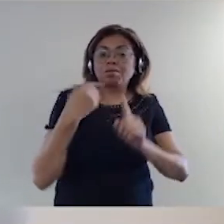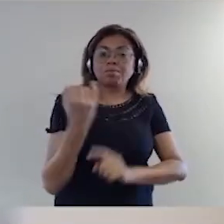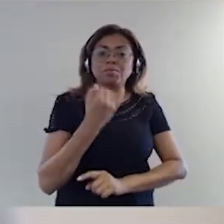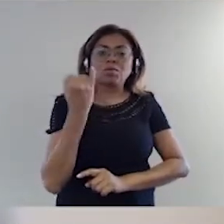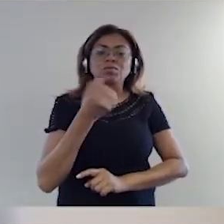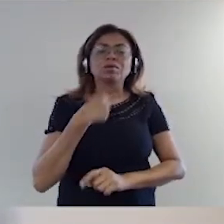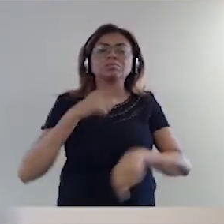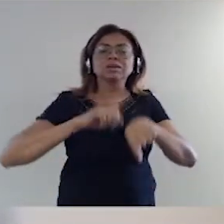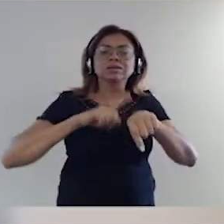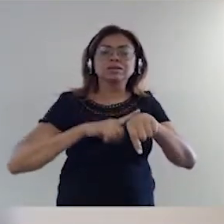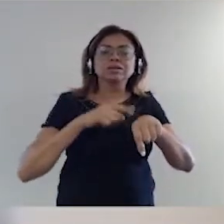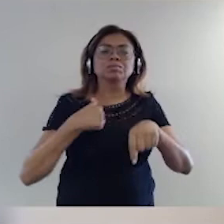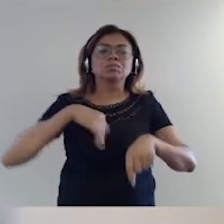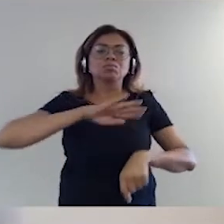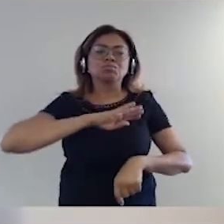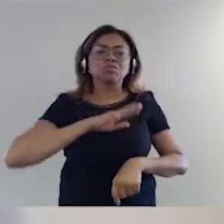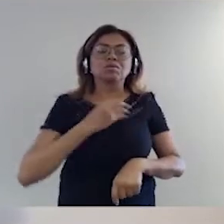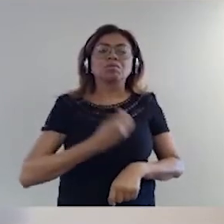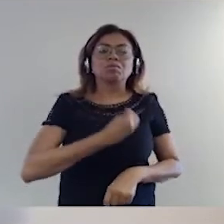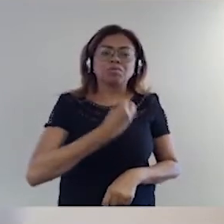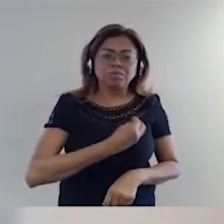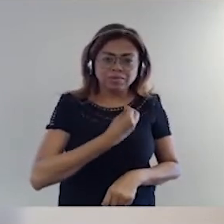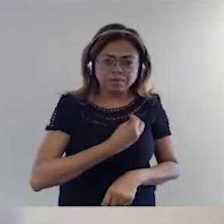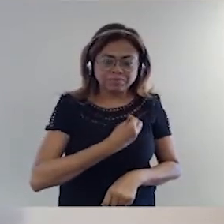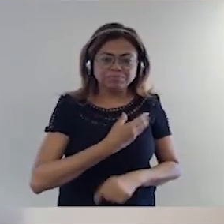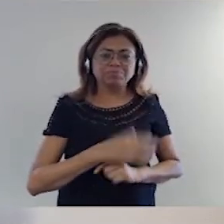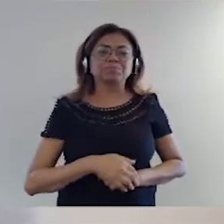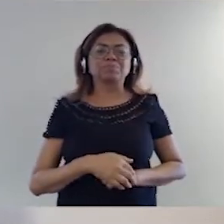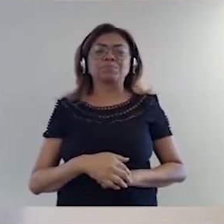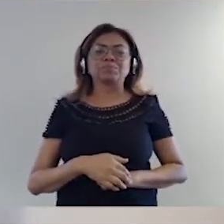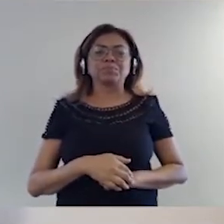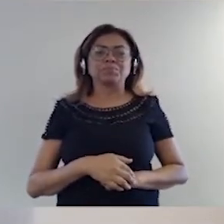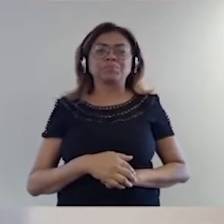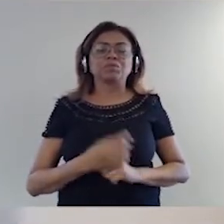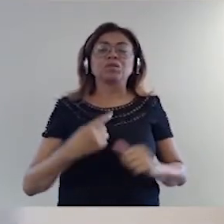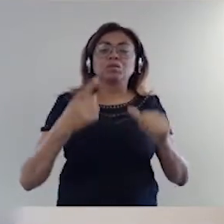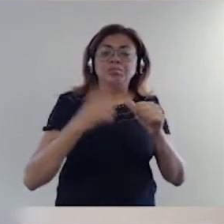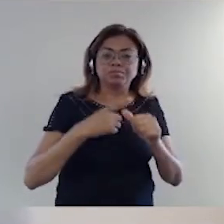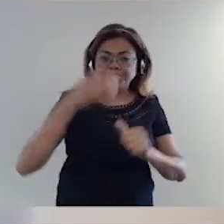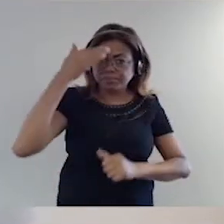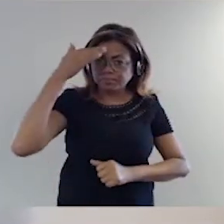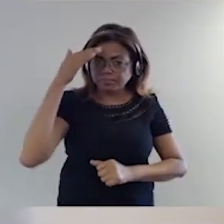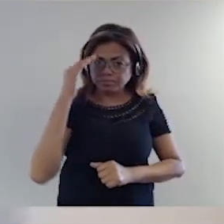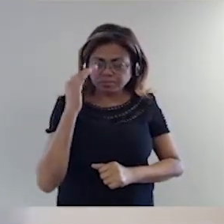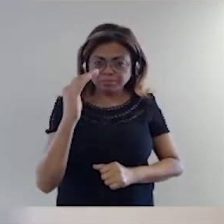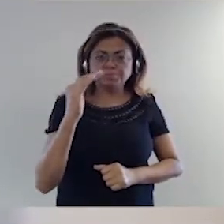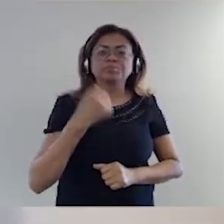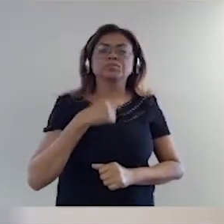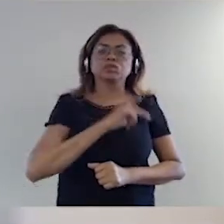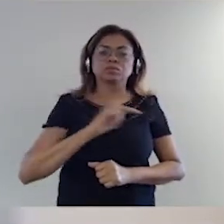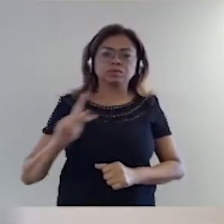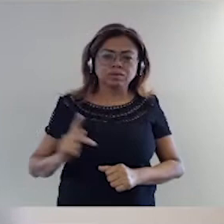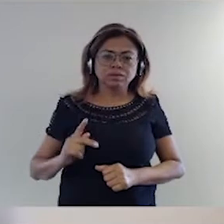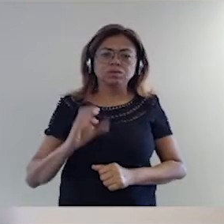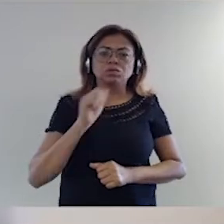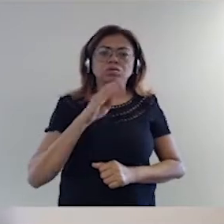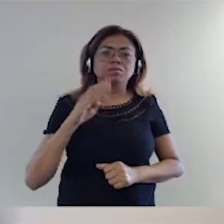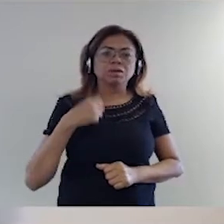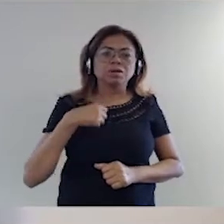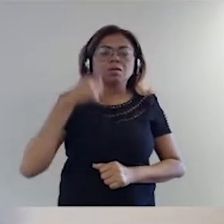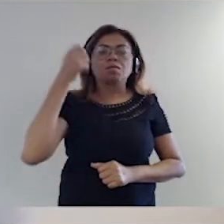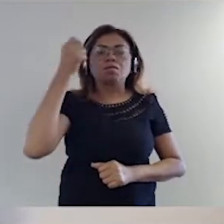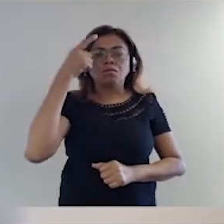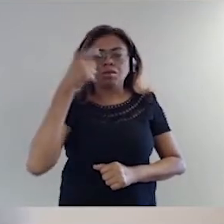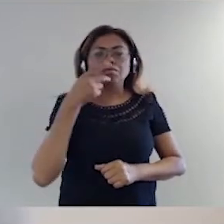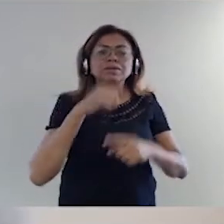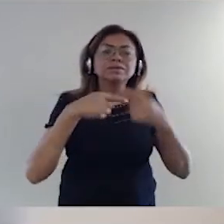razão do momento que a advocacia está vivendo. Primeiramente, quero agradecer ao presidente da OAB, Felipe Santa